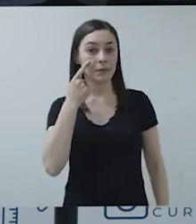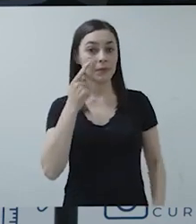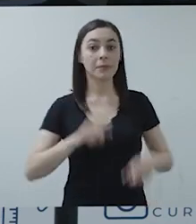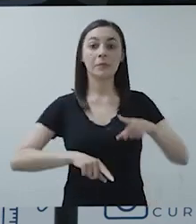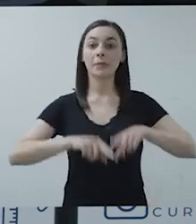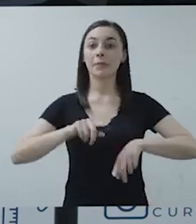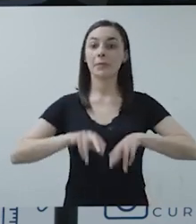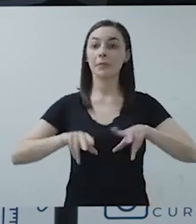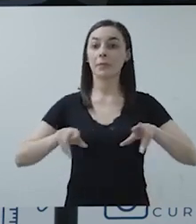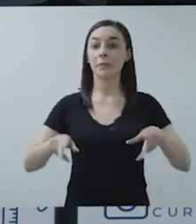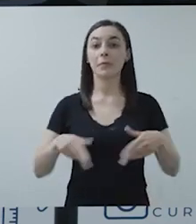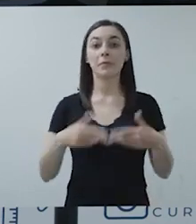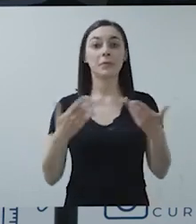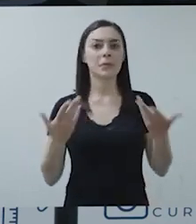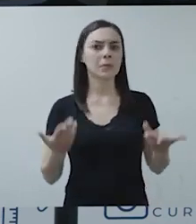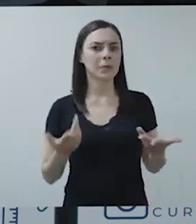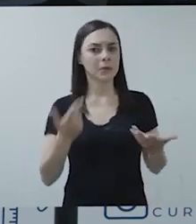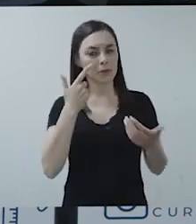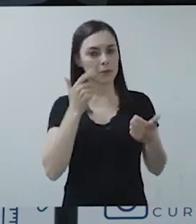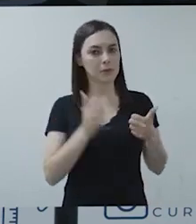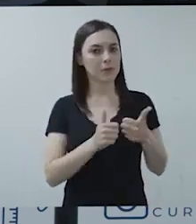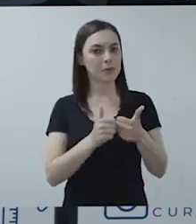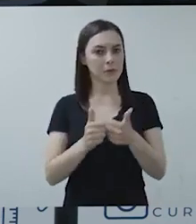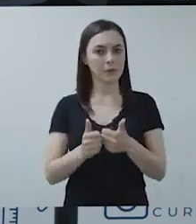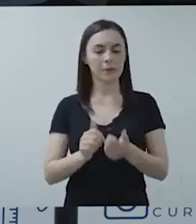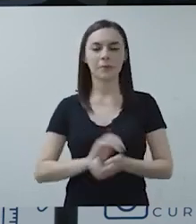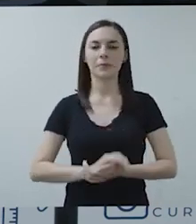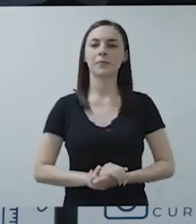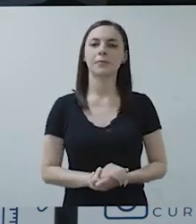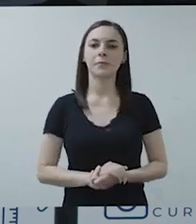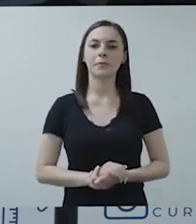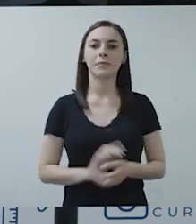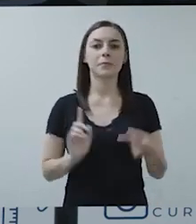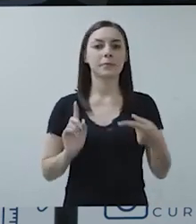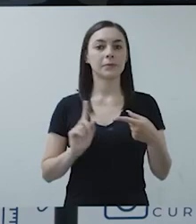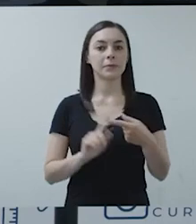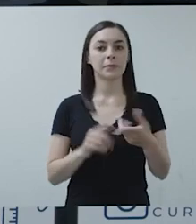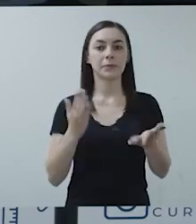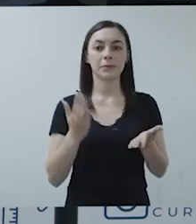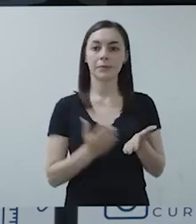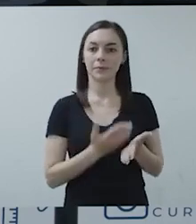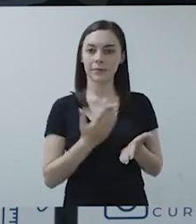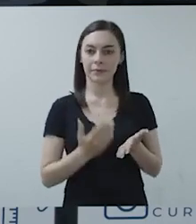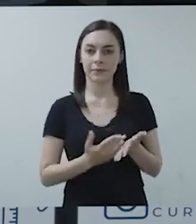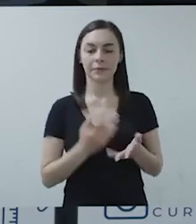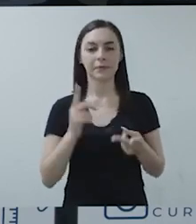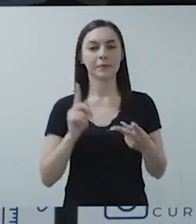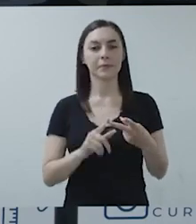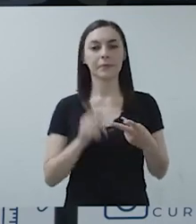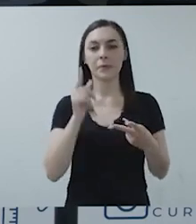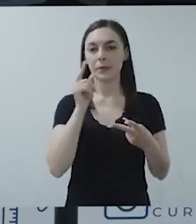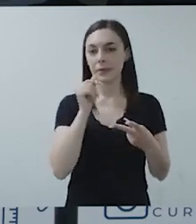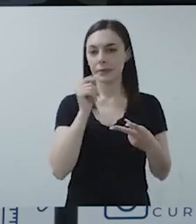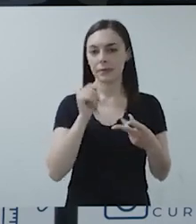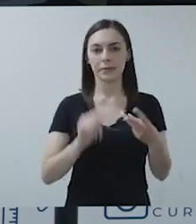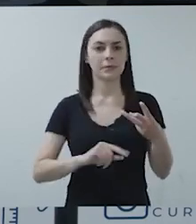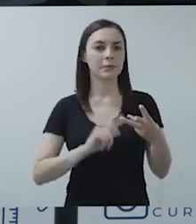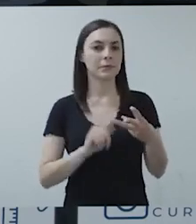materiais? Acompanhem comigo. Caderno, lápis,